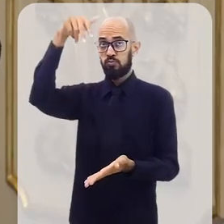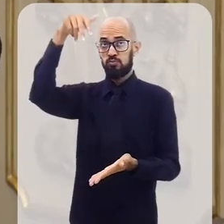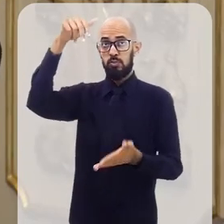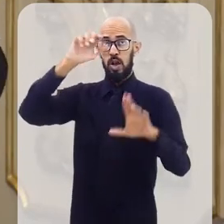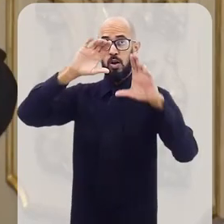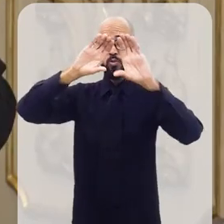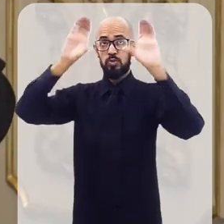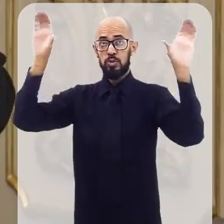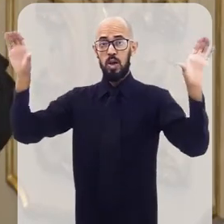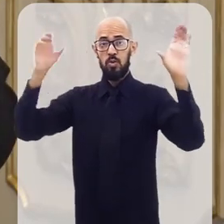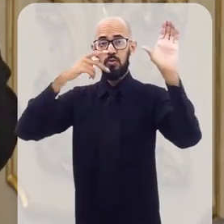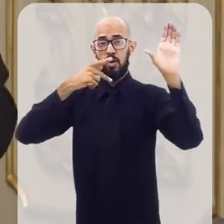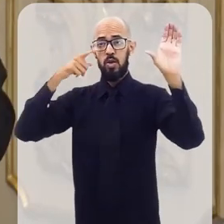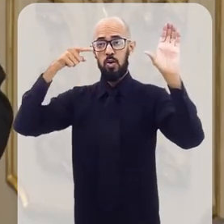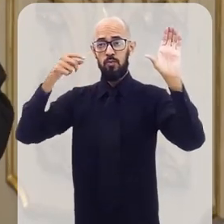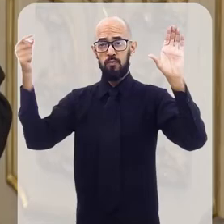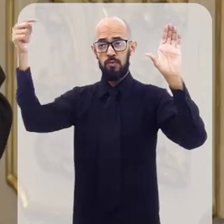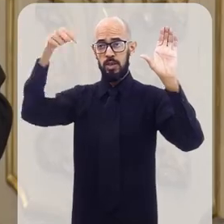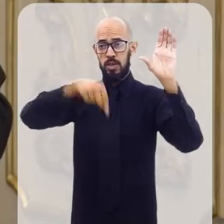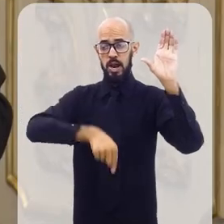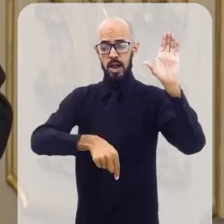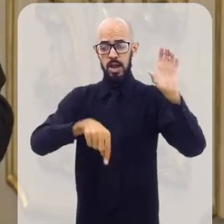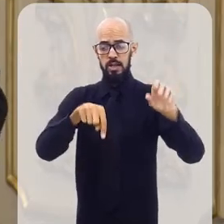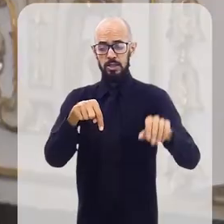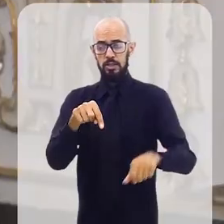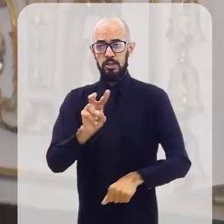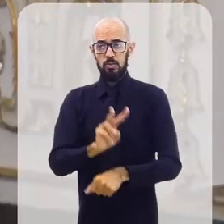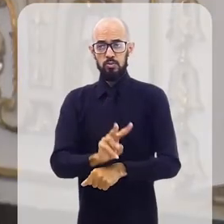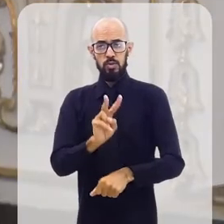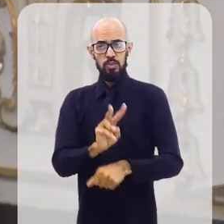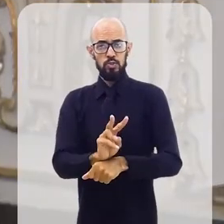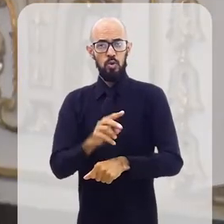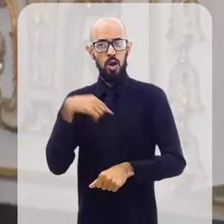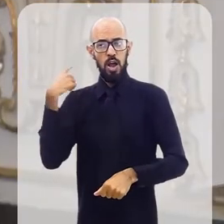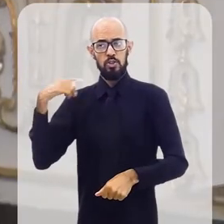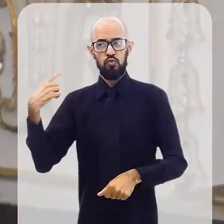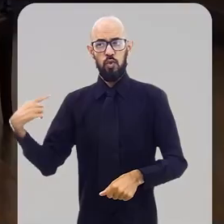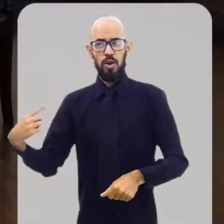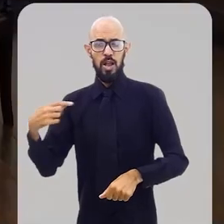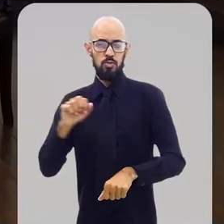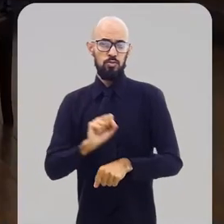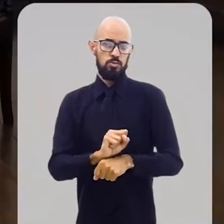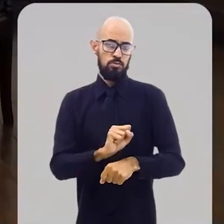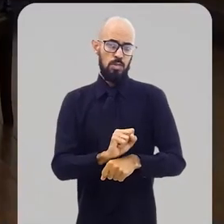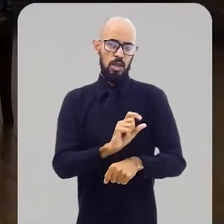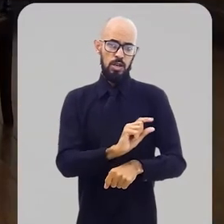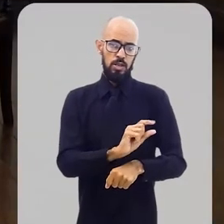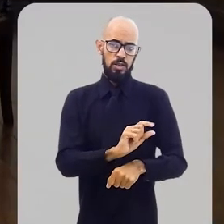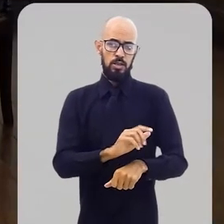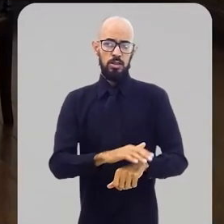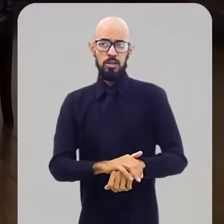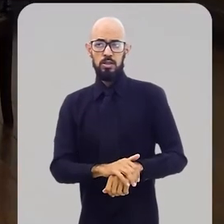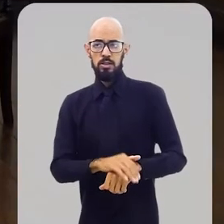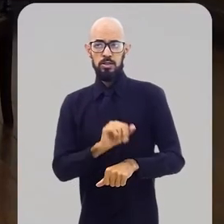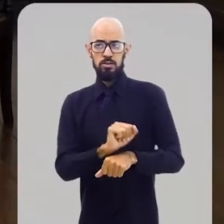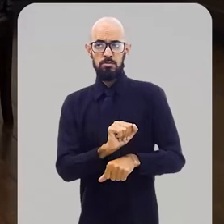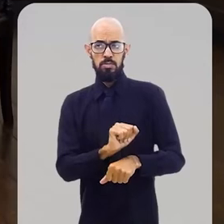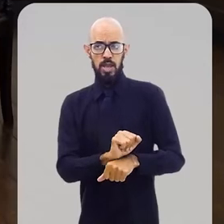aos céus o virar o paráclito o defensor o advogado aguardem